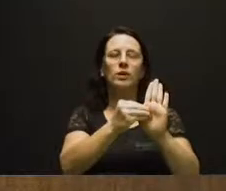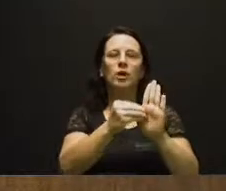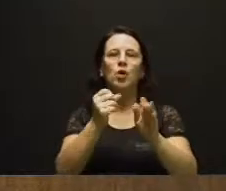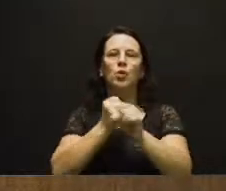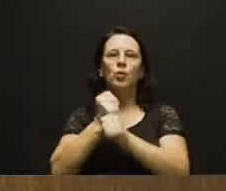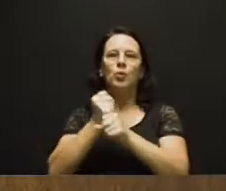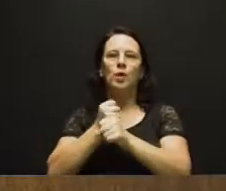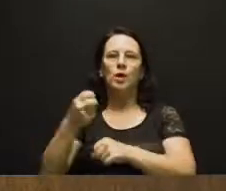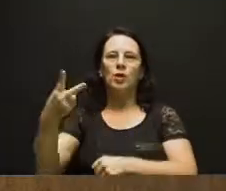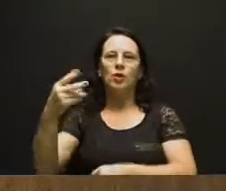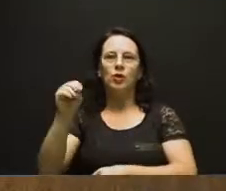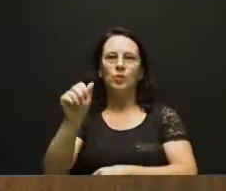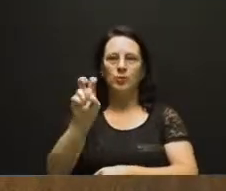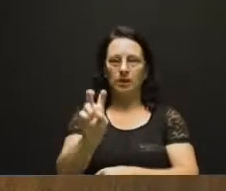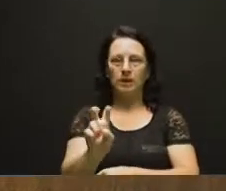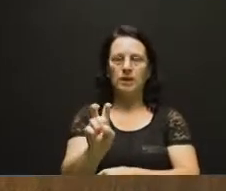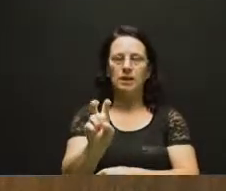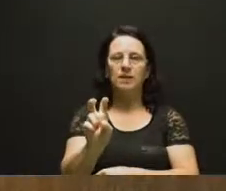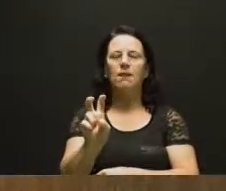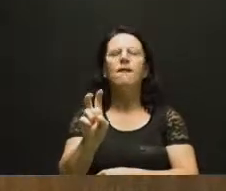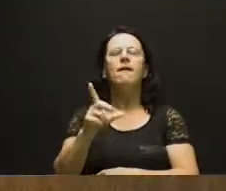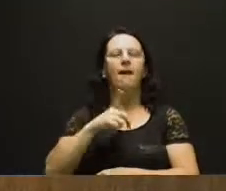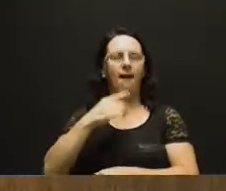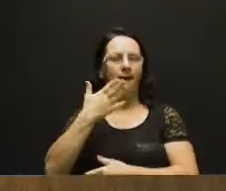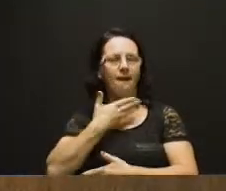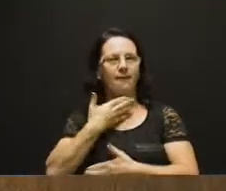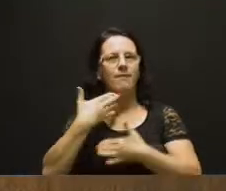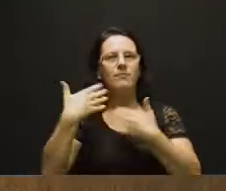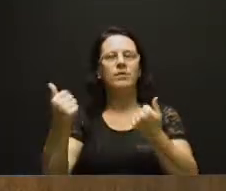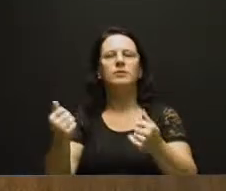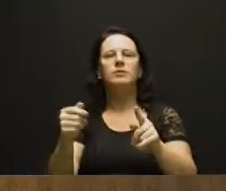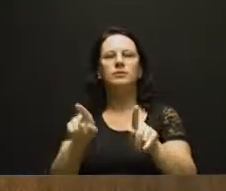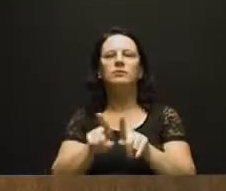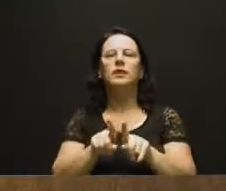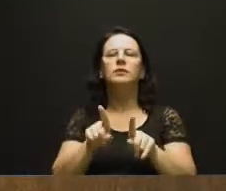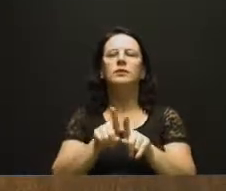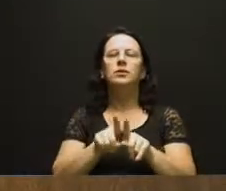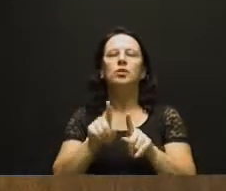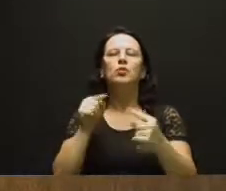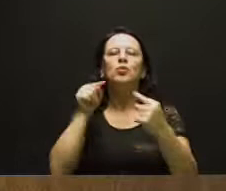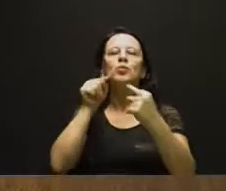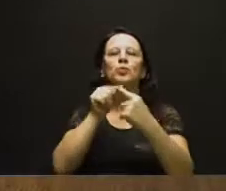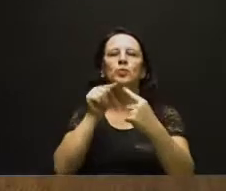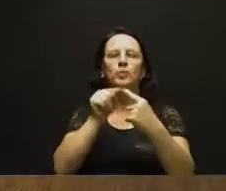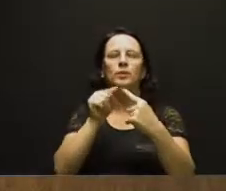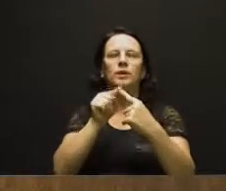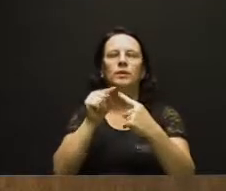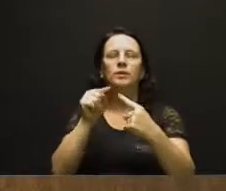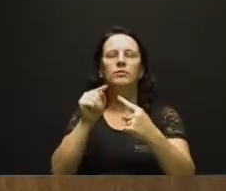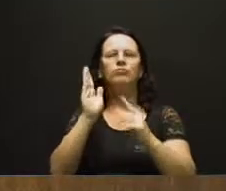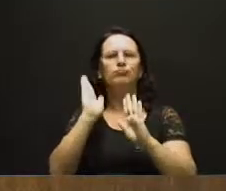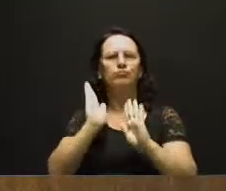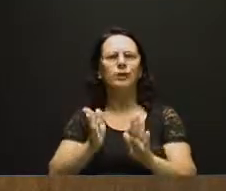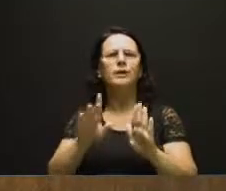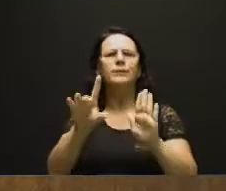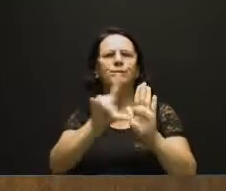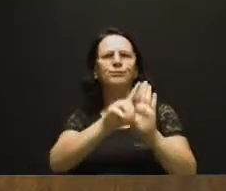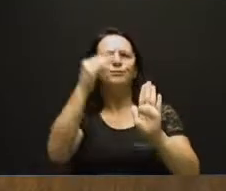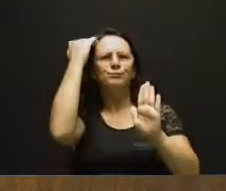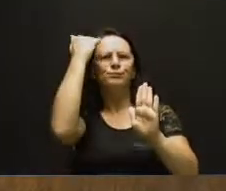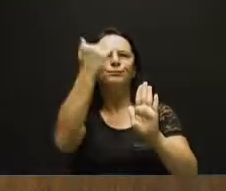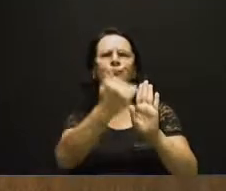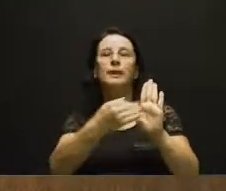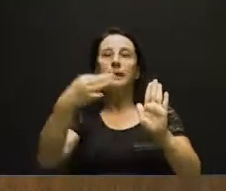2015 as garantias melhoraram mas o ponto em questão é o cumprimento eficaz destas garantias